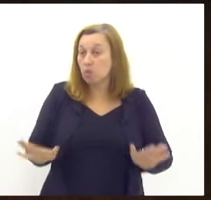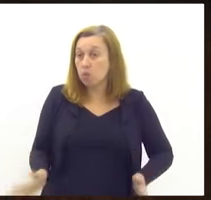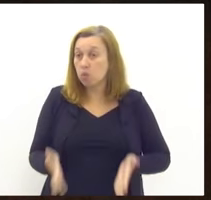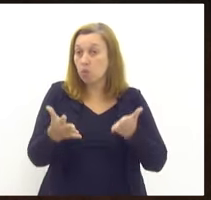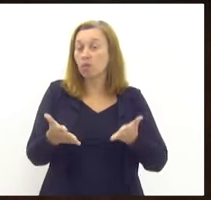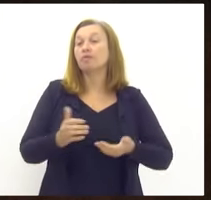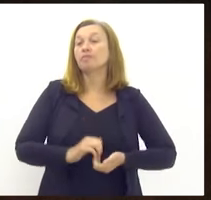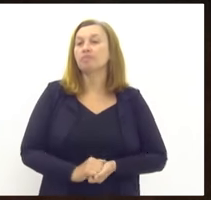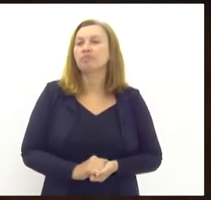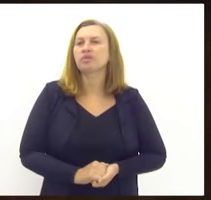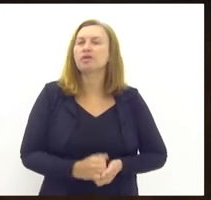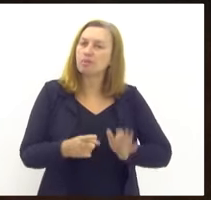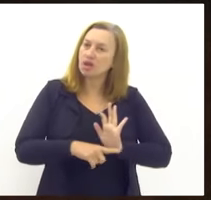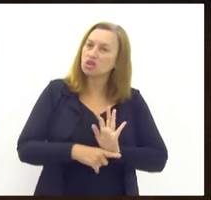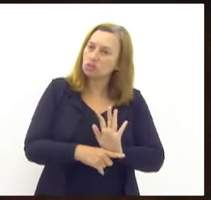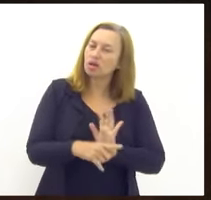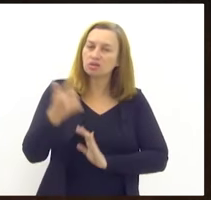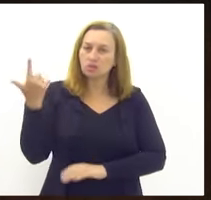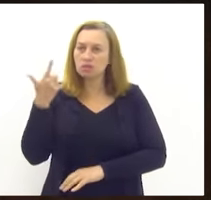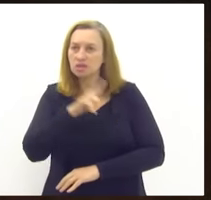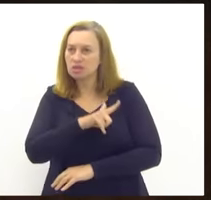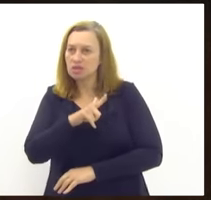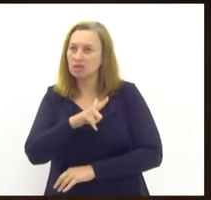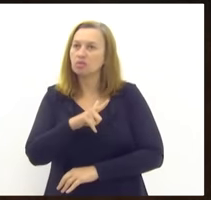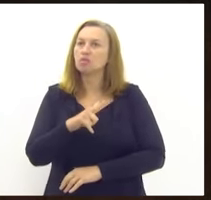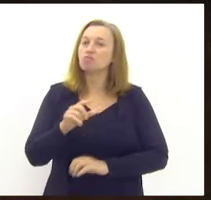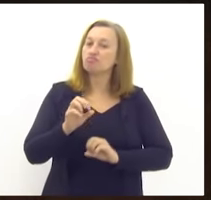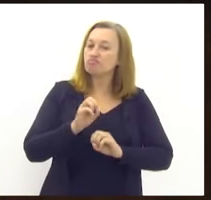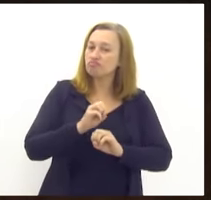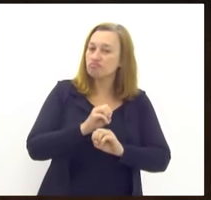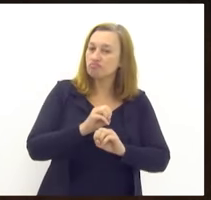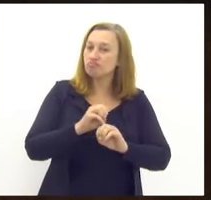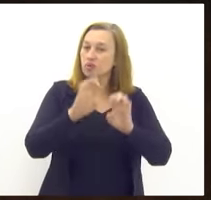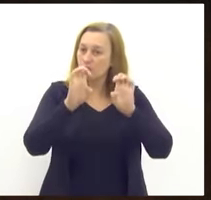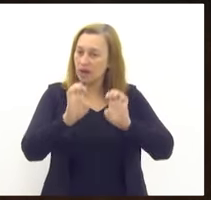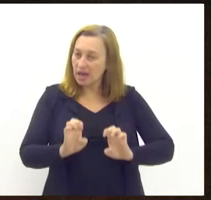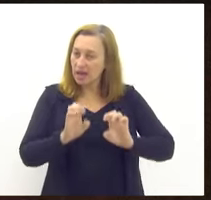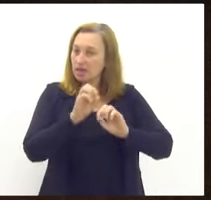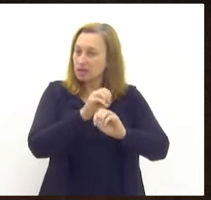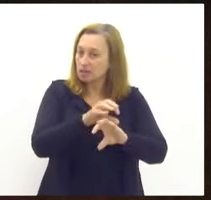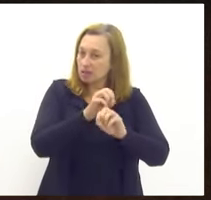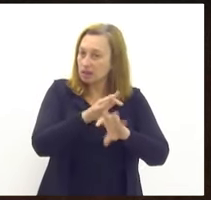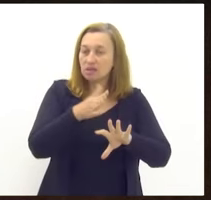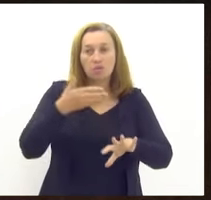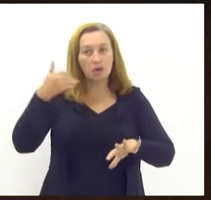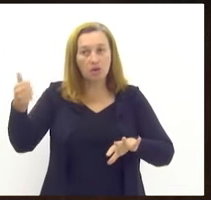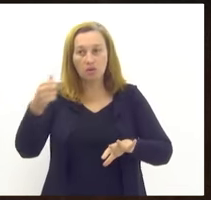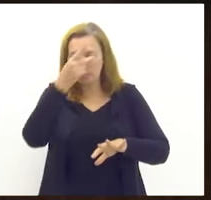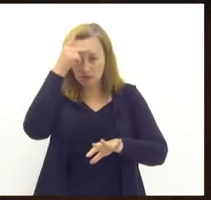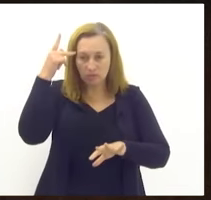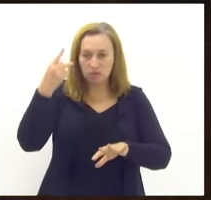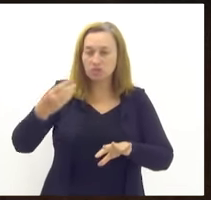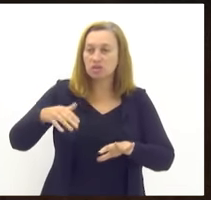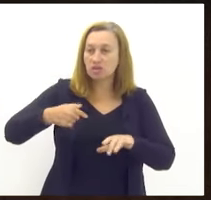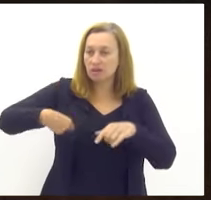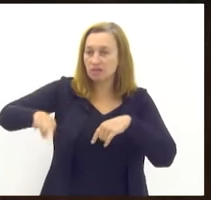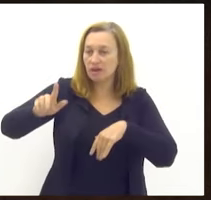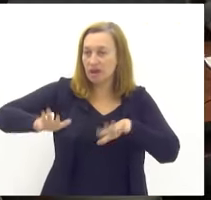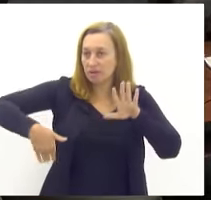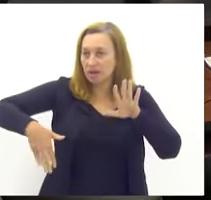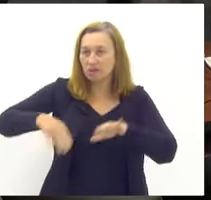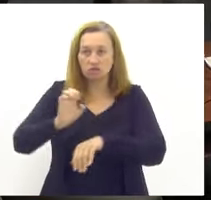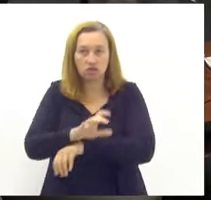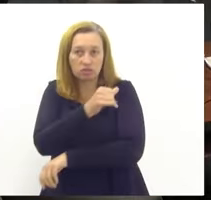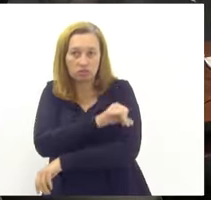dar conta disso para ver se a gente consegue é uma educação melhor dos banhistas e na orla do Estado do Rio de Janeiro Obrigada presidente